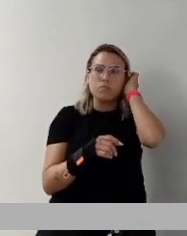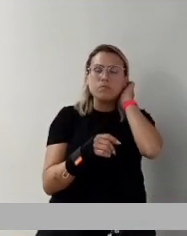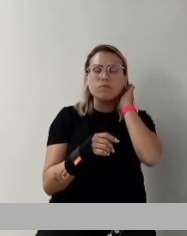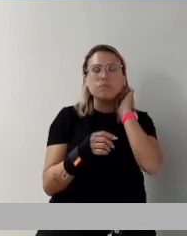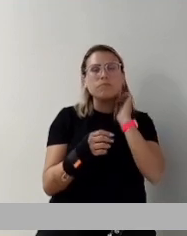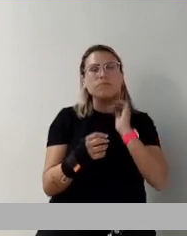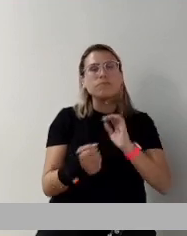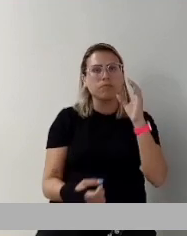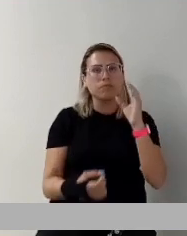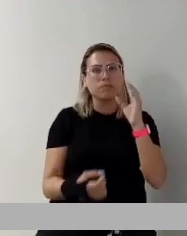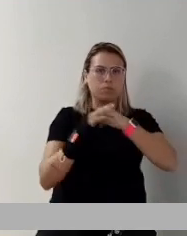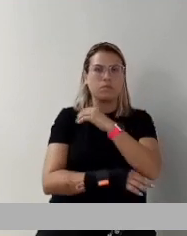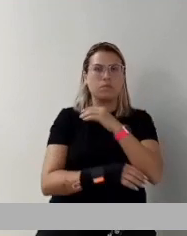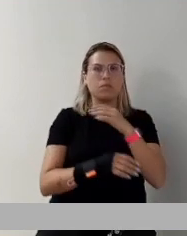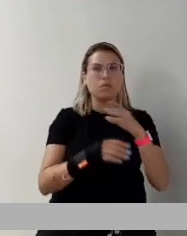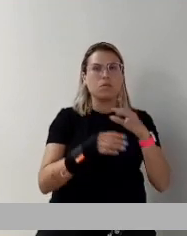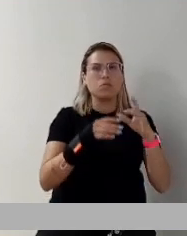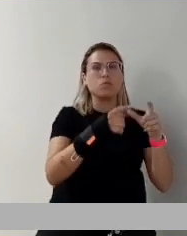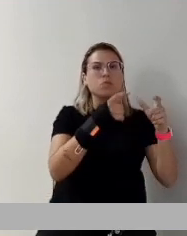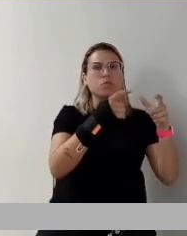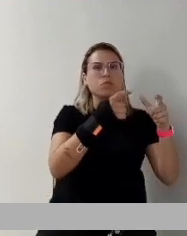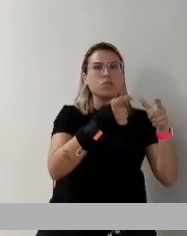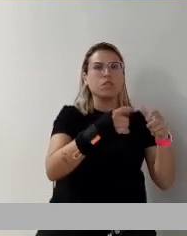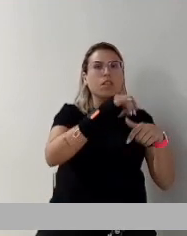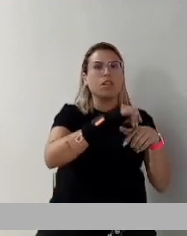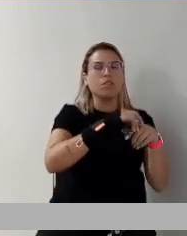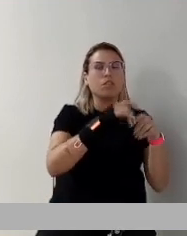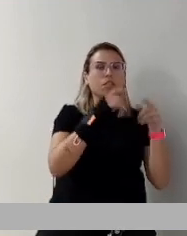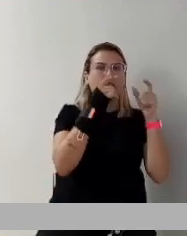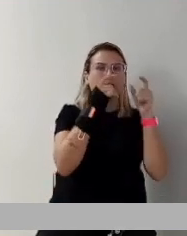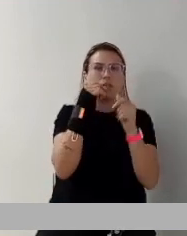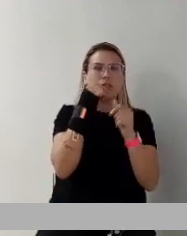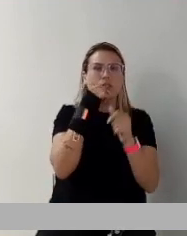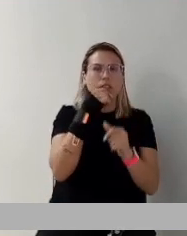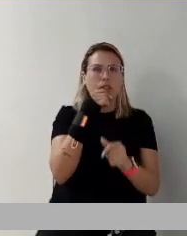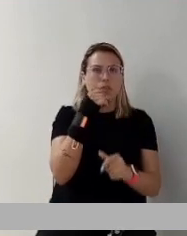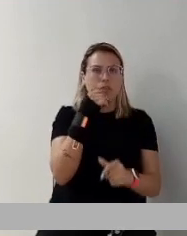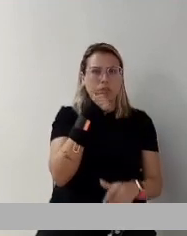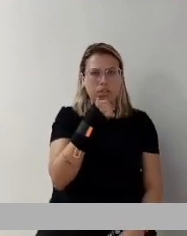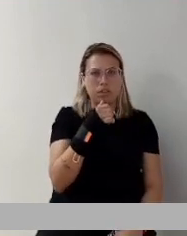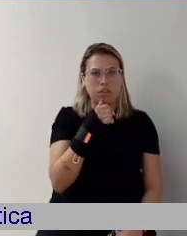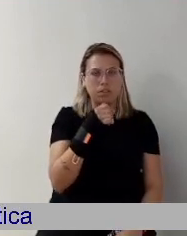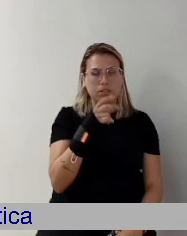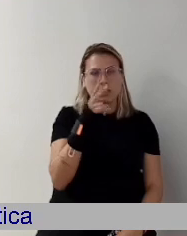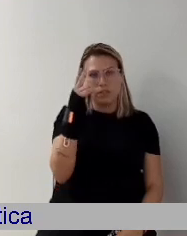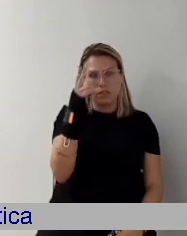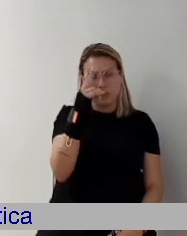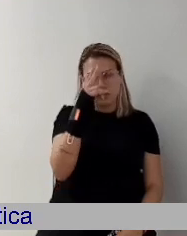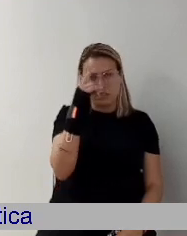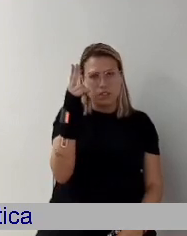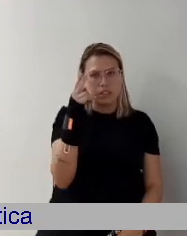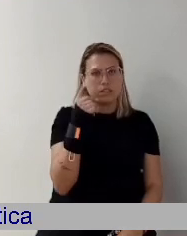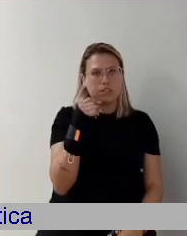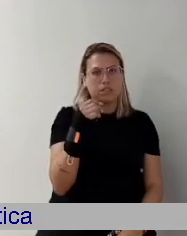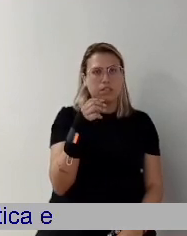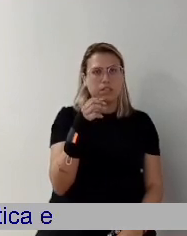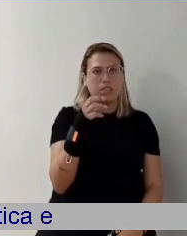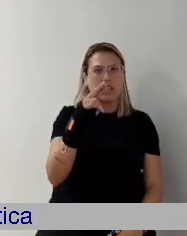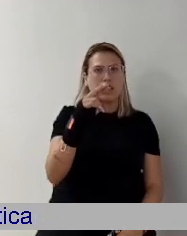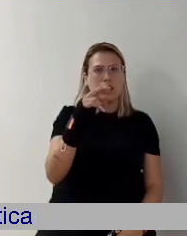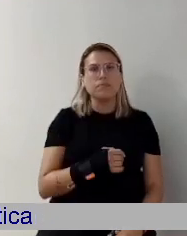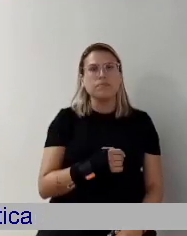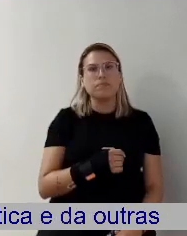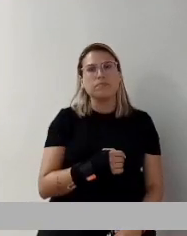tabuleira do Norte o centro de referência de Atendimento à Mulher vítima de violência doméstica cran e da outras